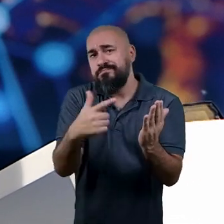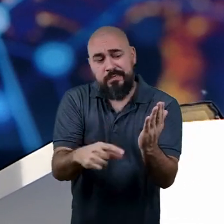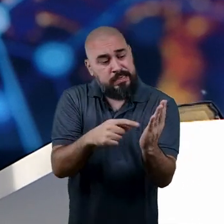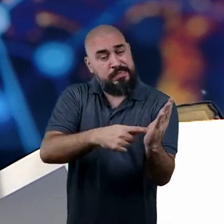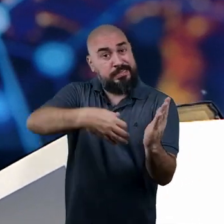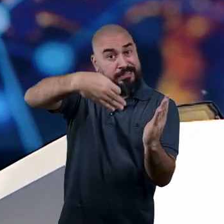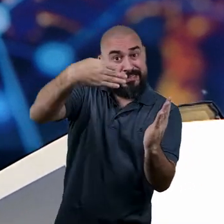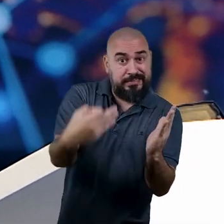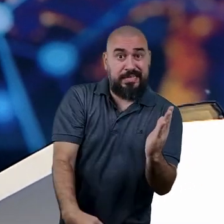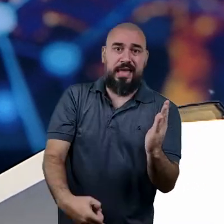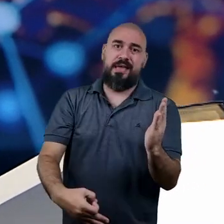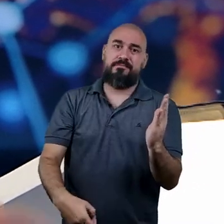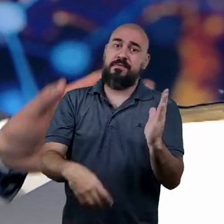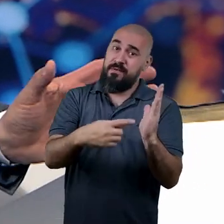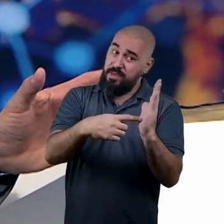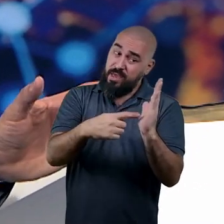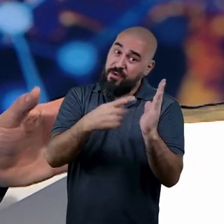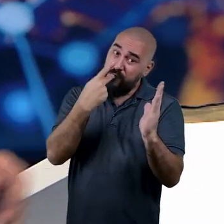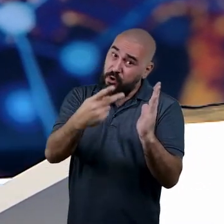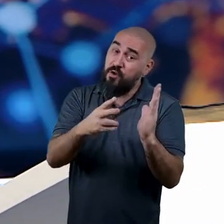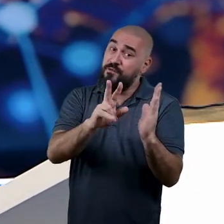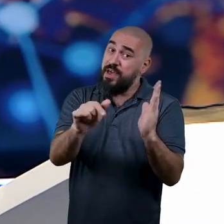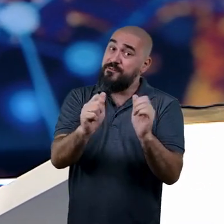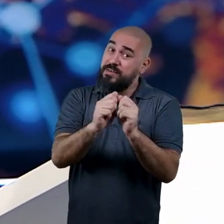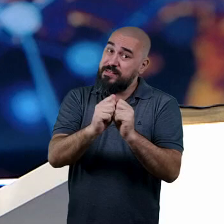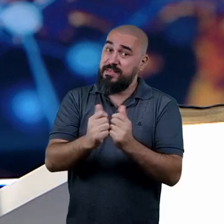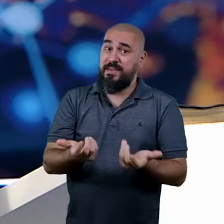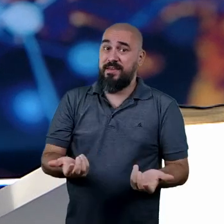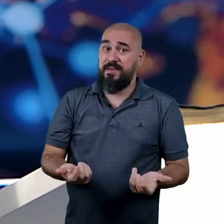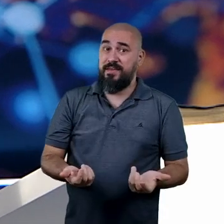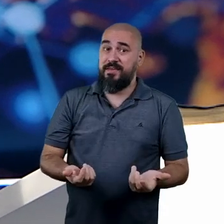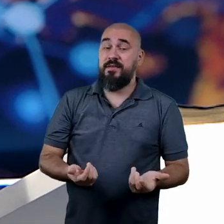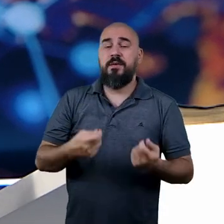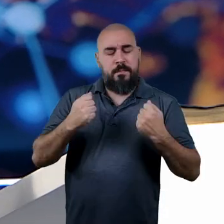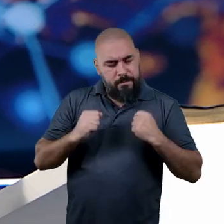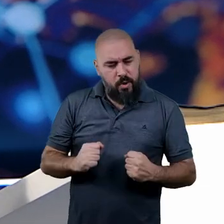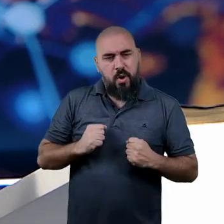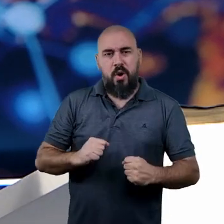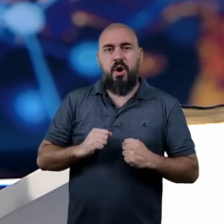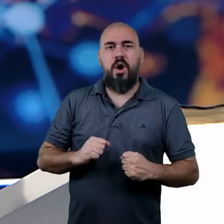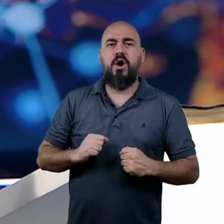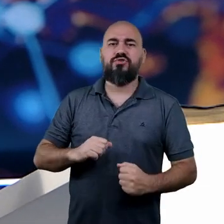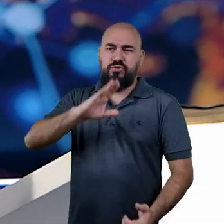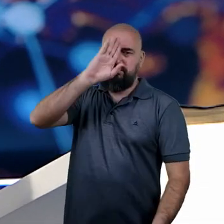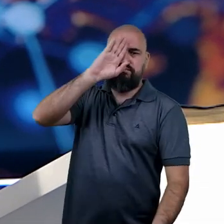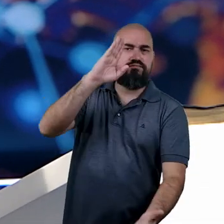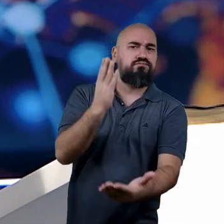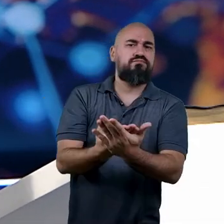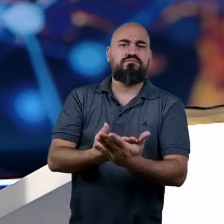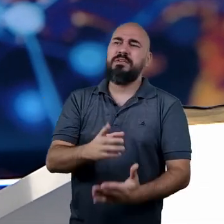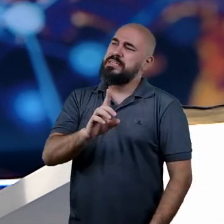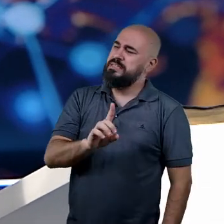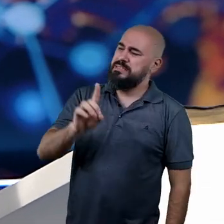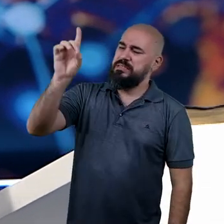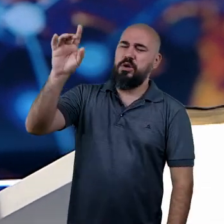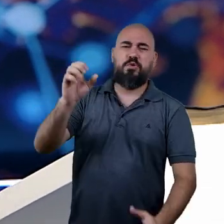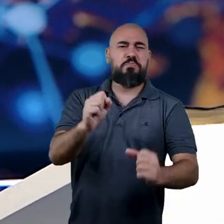fazer, você pode fechar os seus olhos e confiar, porque Deus está no controle de